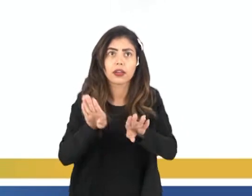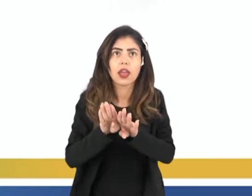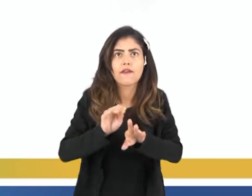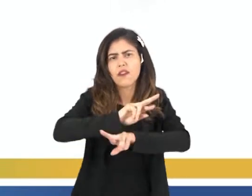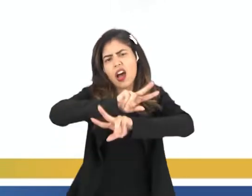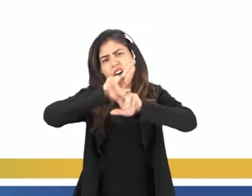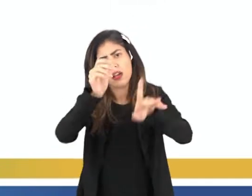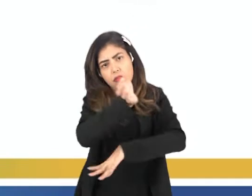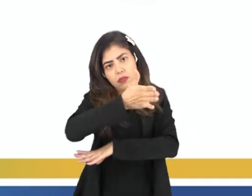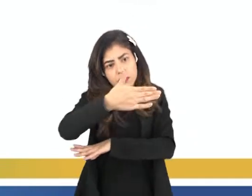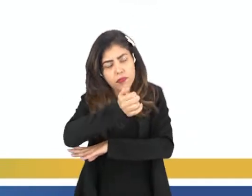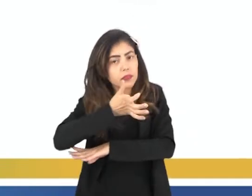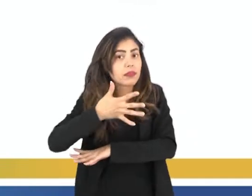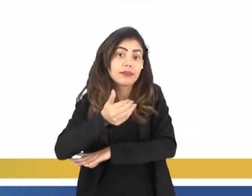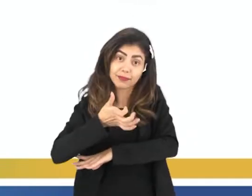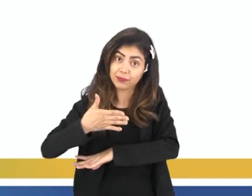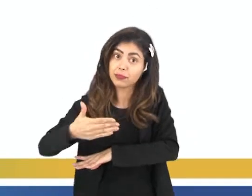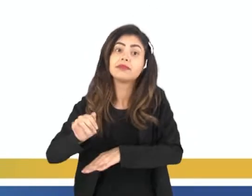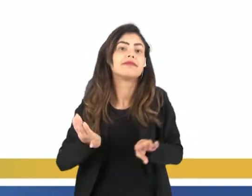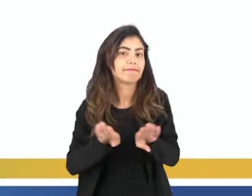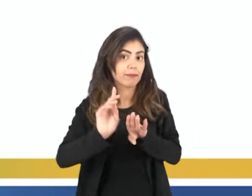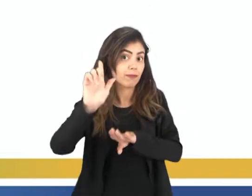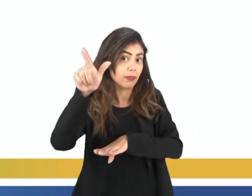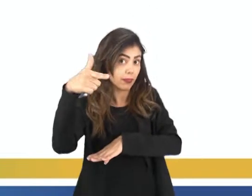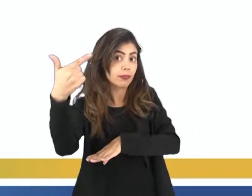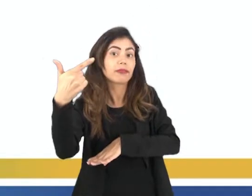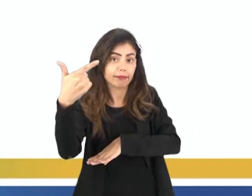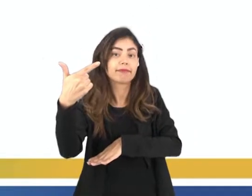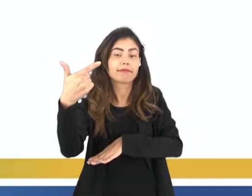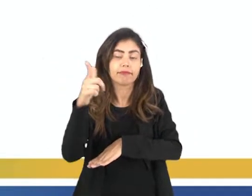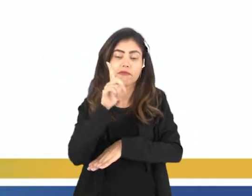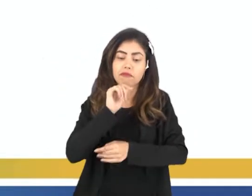de peixes é outro digno de nota. Nas águas